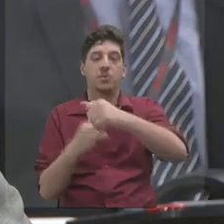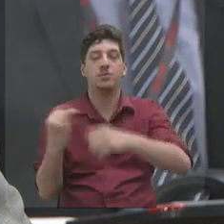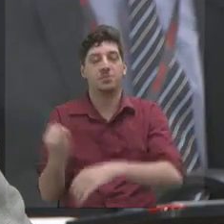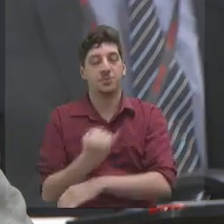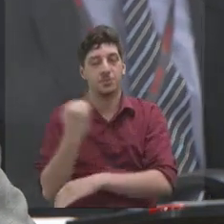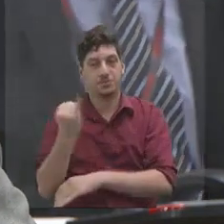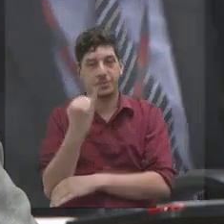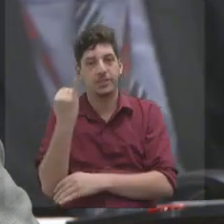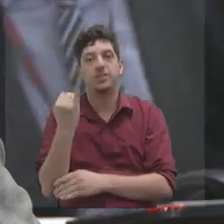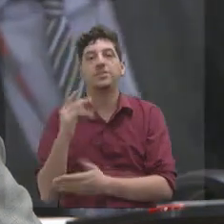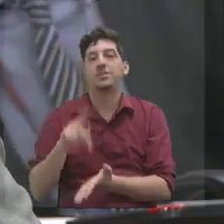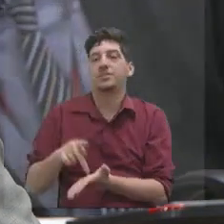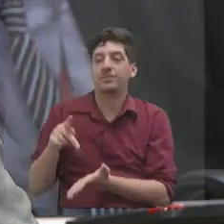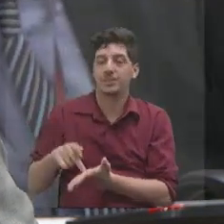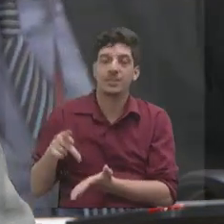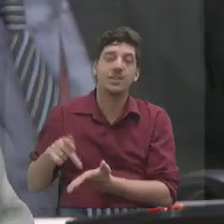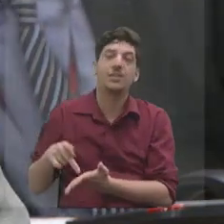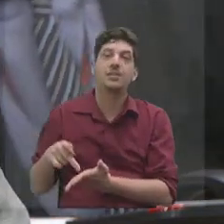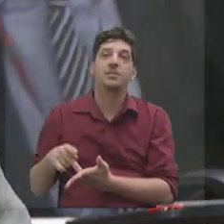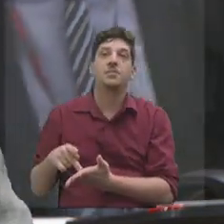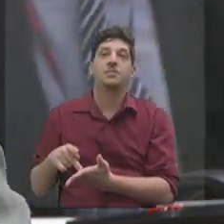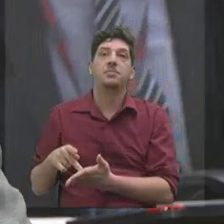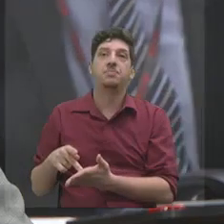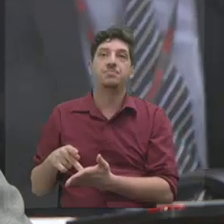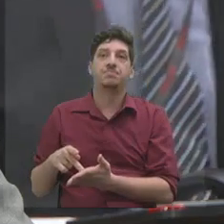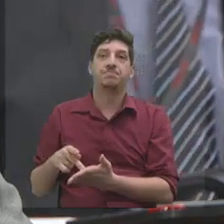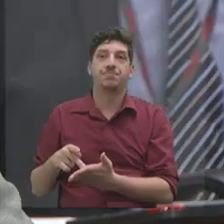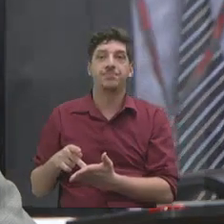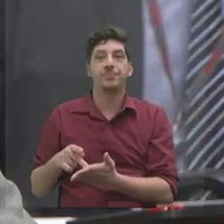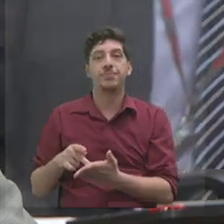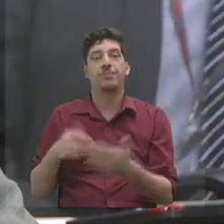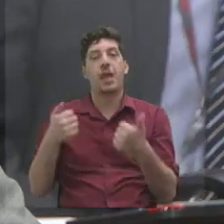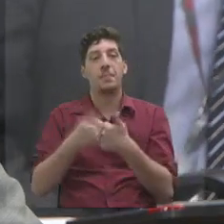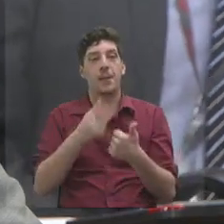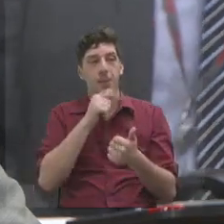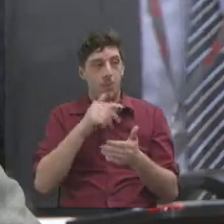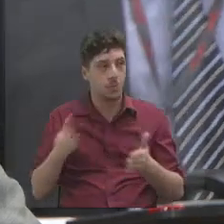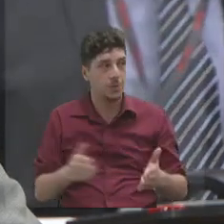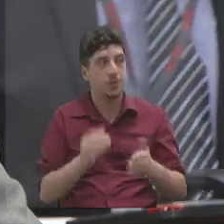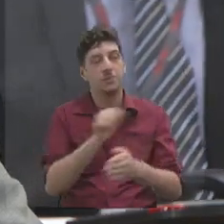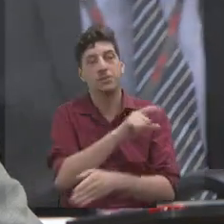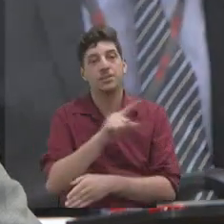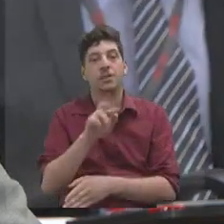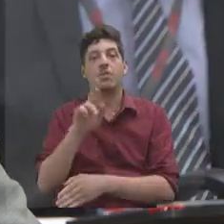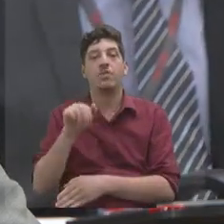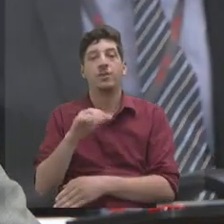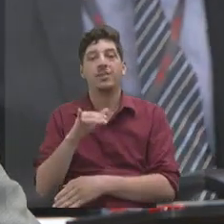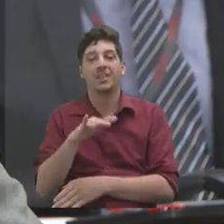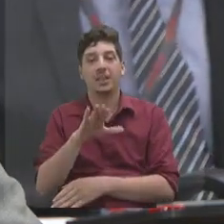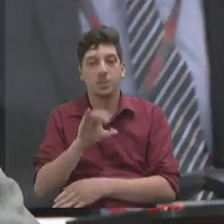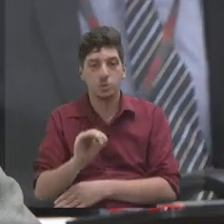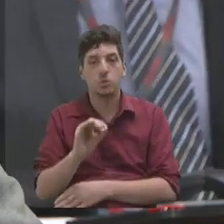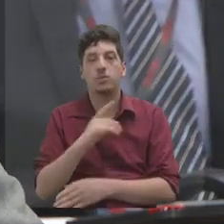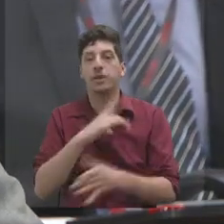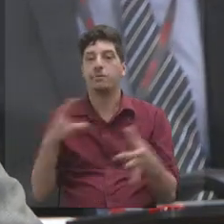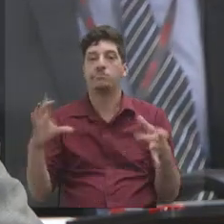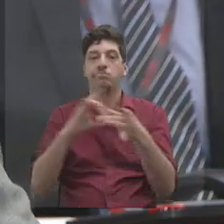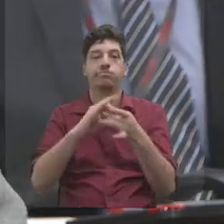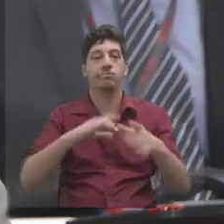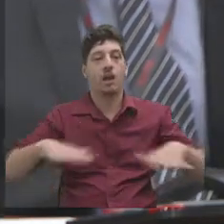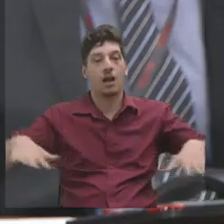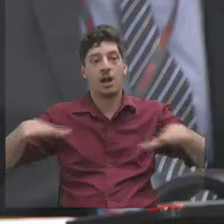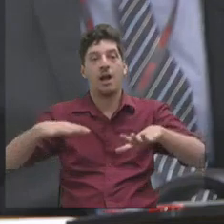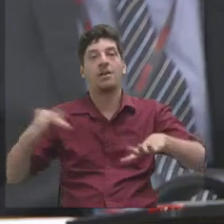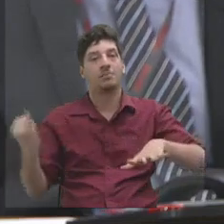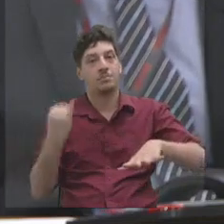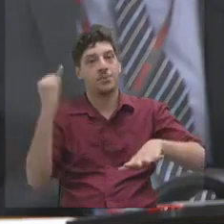realmente em cima do Rio São Francisco que vai vai ligar né regiões importantes do